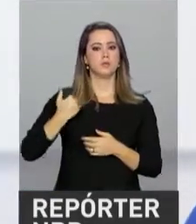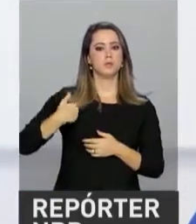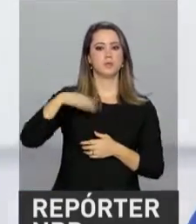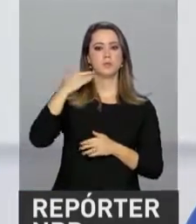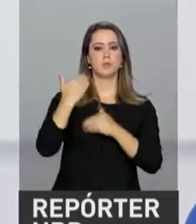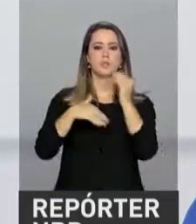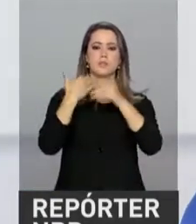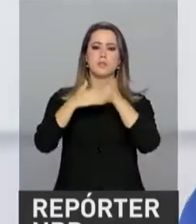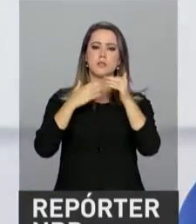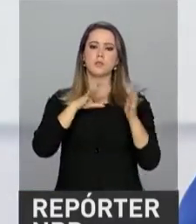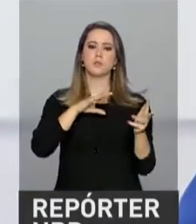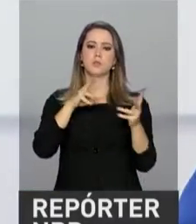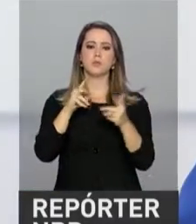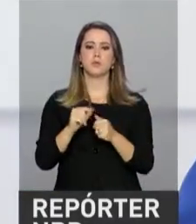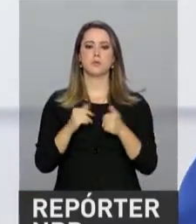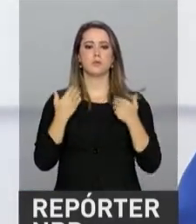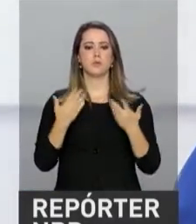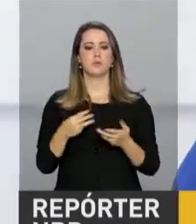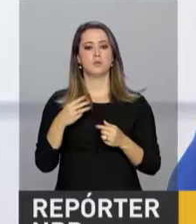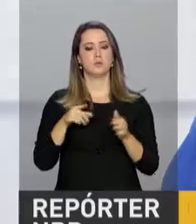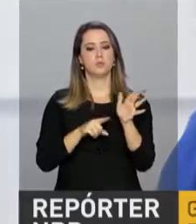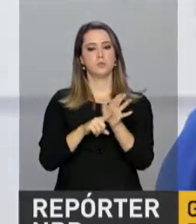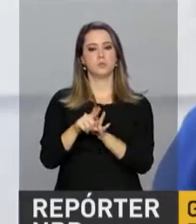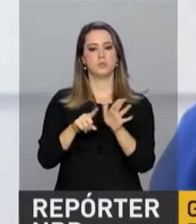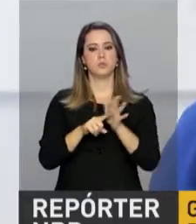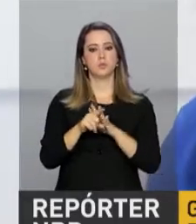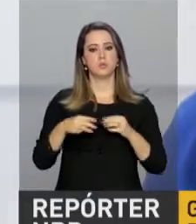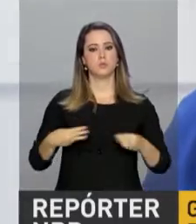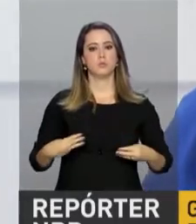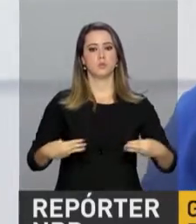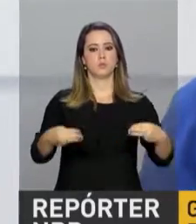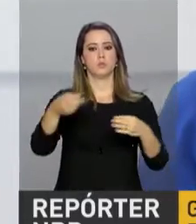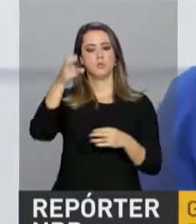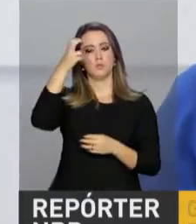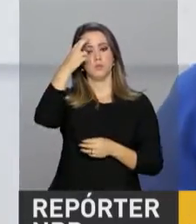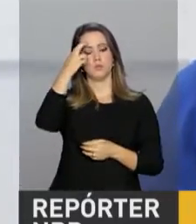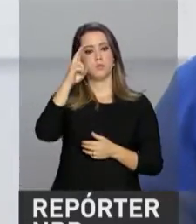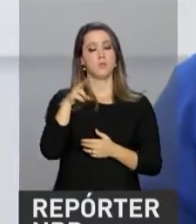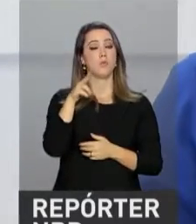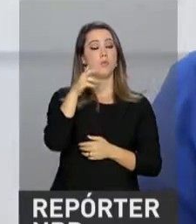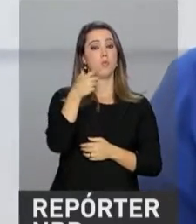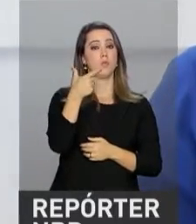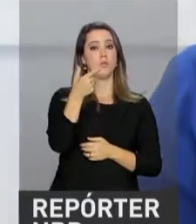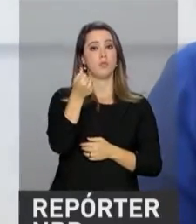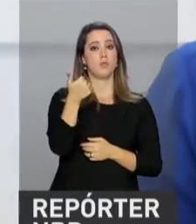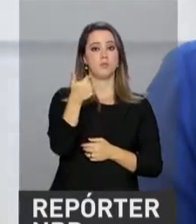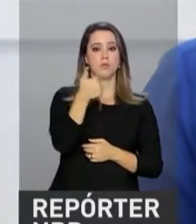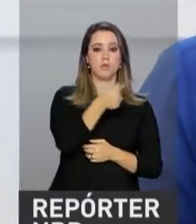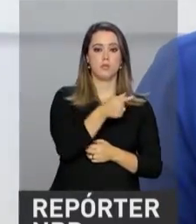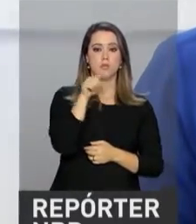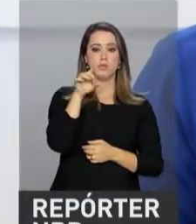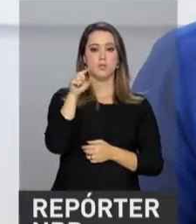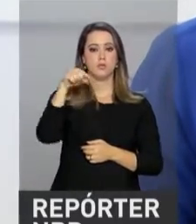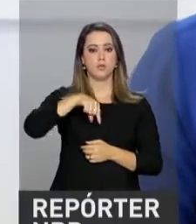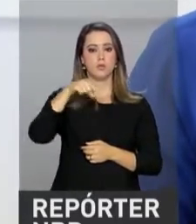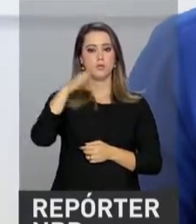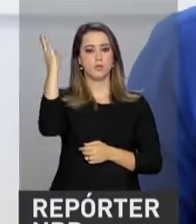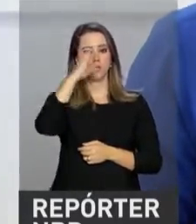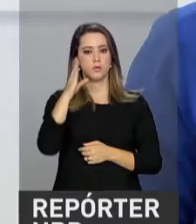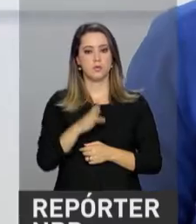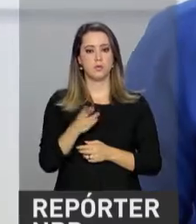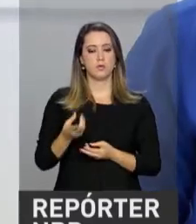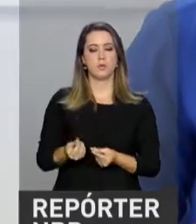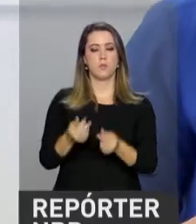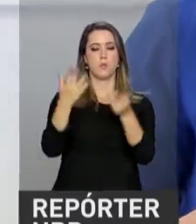mais cresce no mundo segundo uma pesquisa do ministério da cultura em 2017 só aqui no brasil o setor